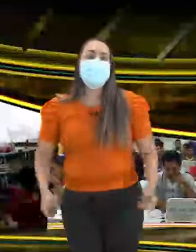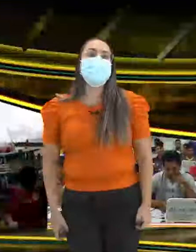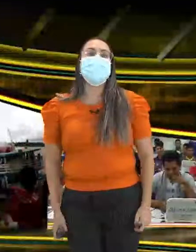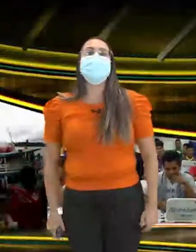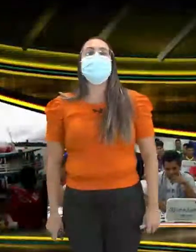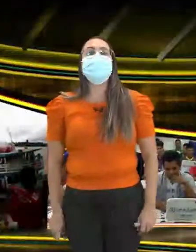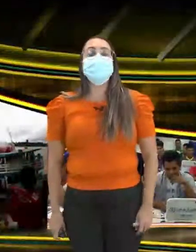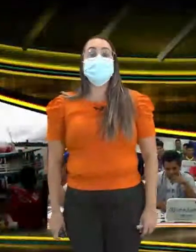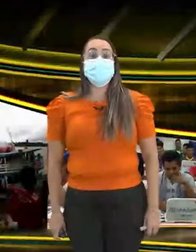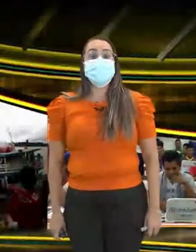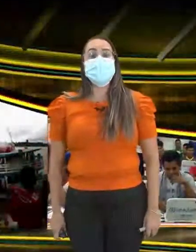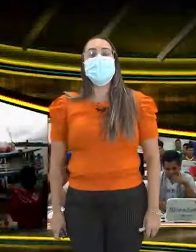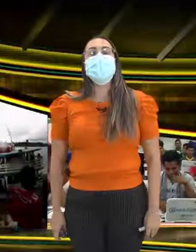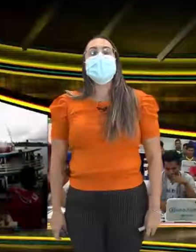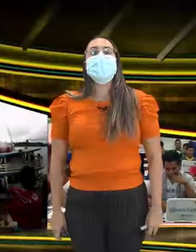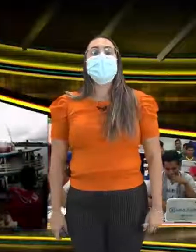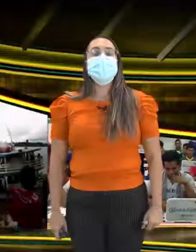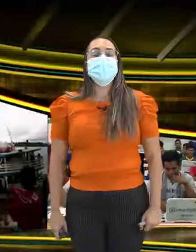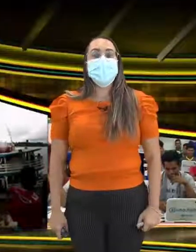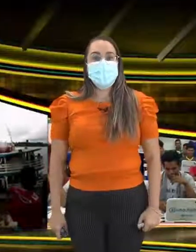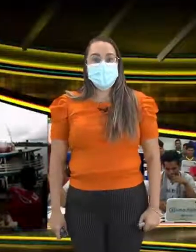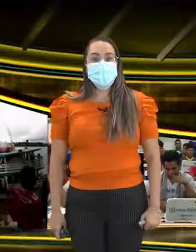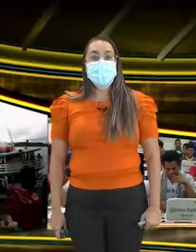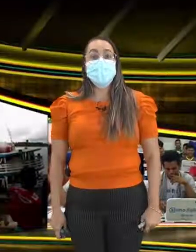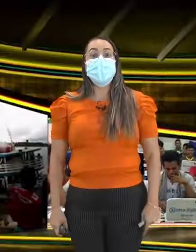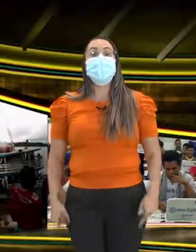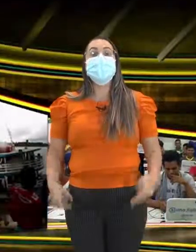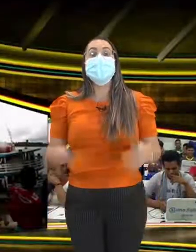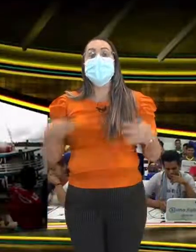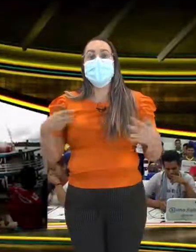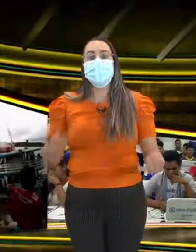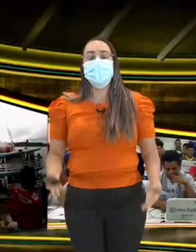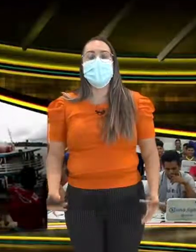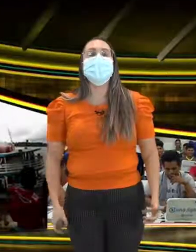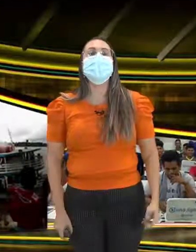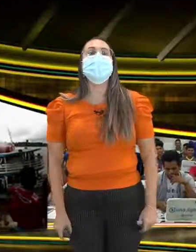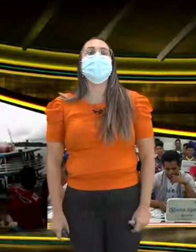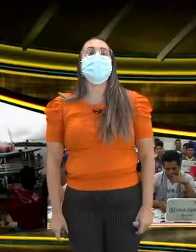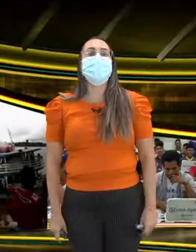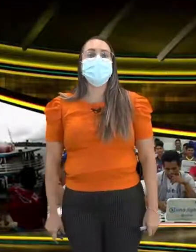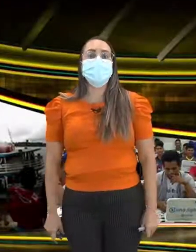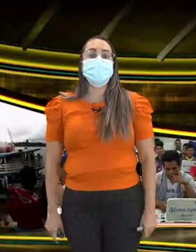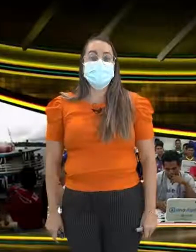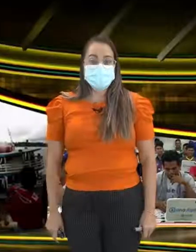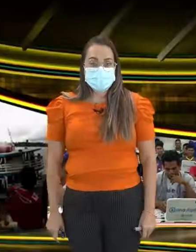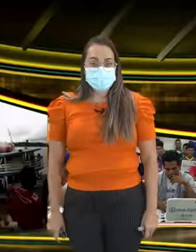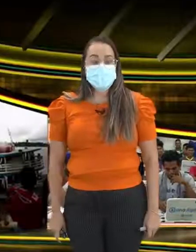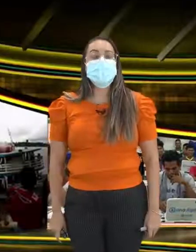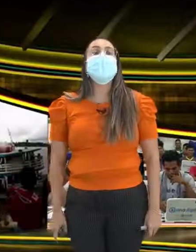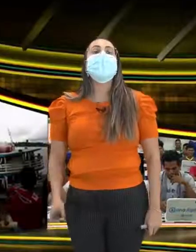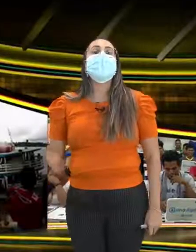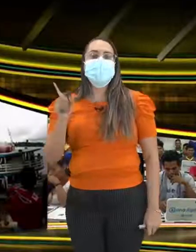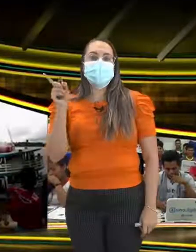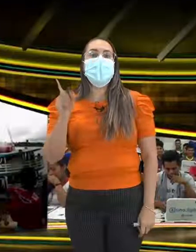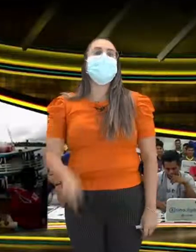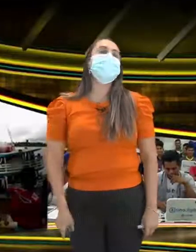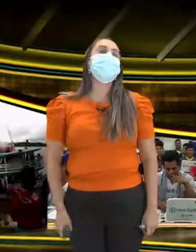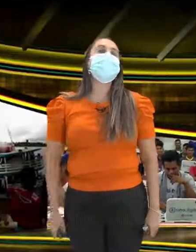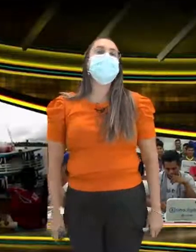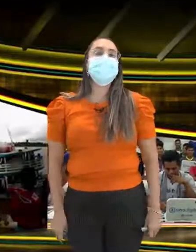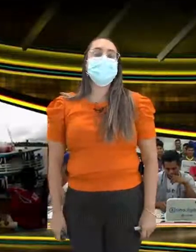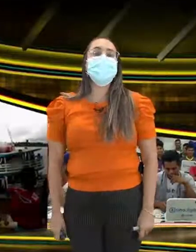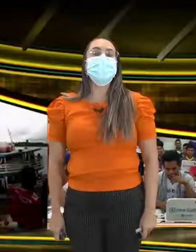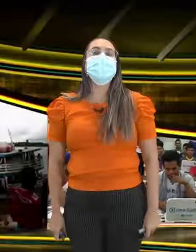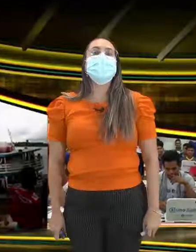Voltamos agora para a nossa correção, né, da atividade. Espero que vocês tenham aí acertado todas as questões. Vamos lá para a